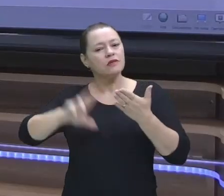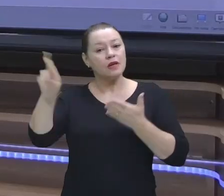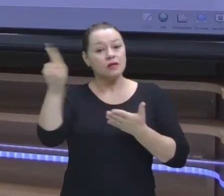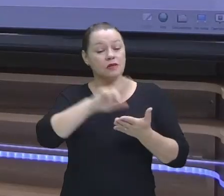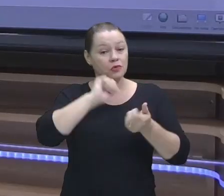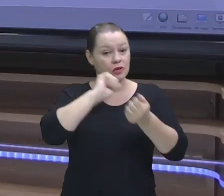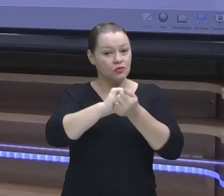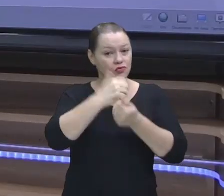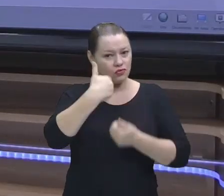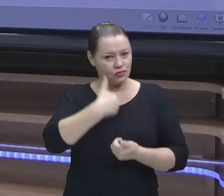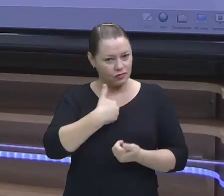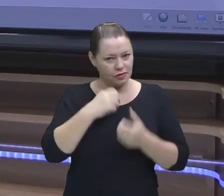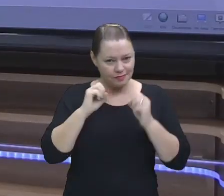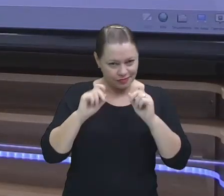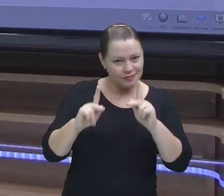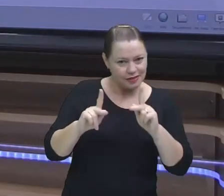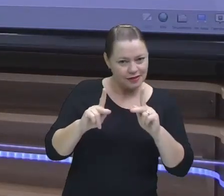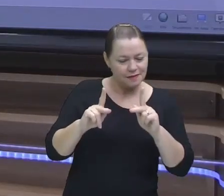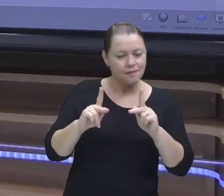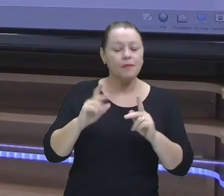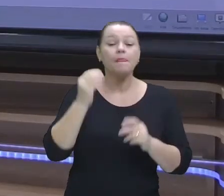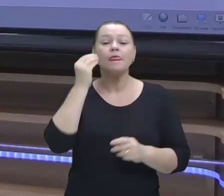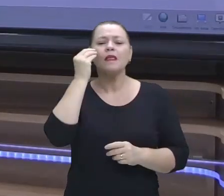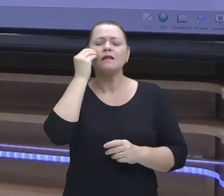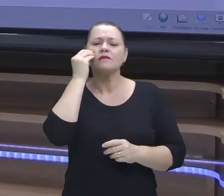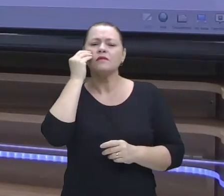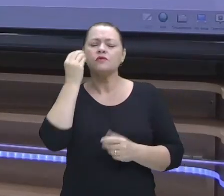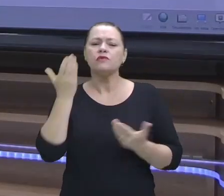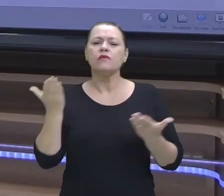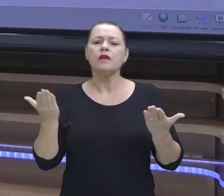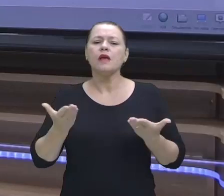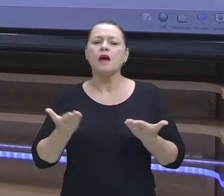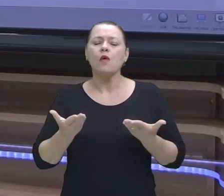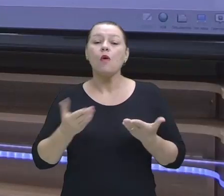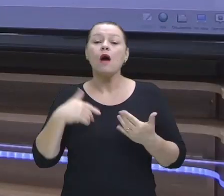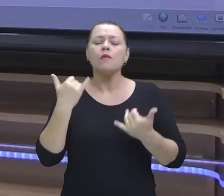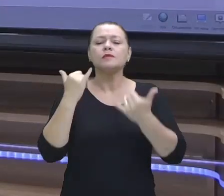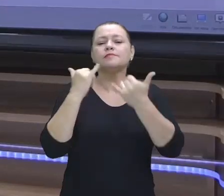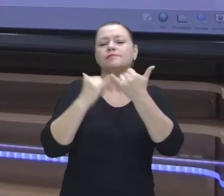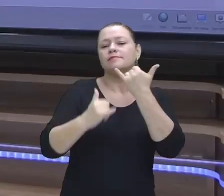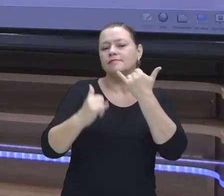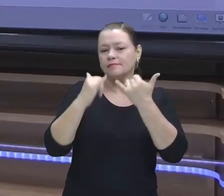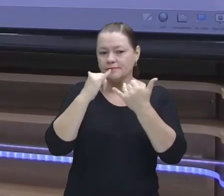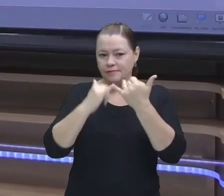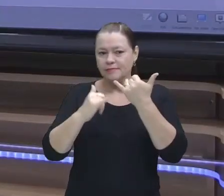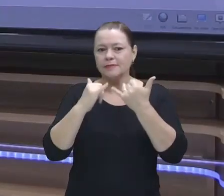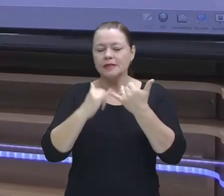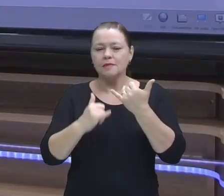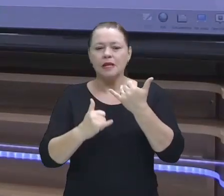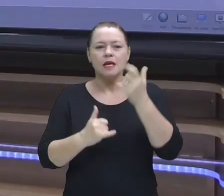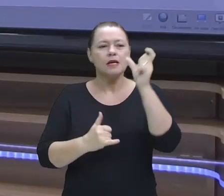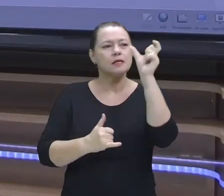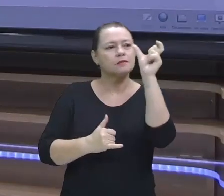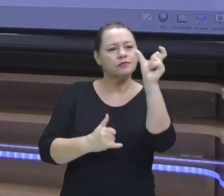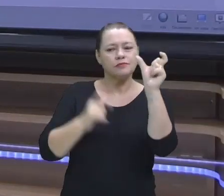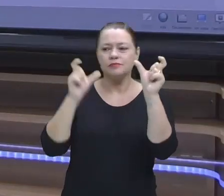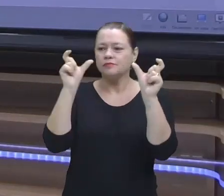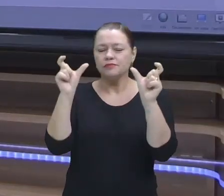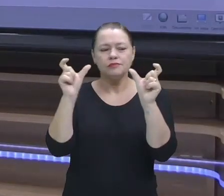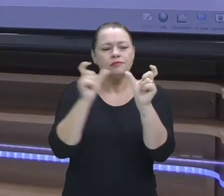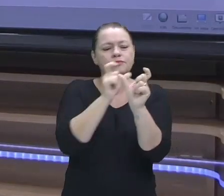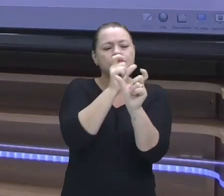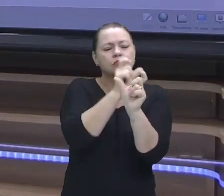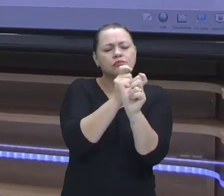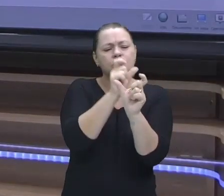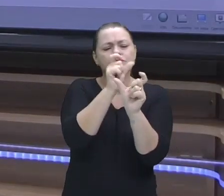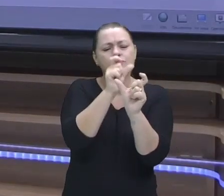bom? Então, nós vamos verificar agora quais as semelhanças de uma das sílabas, aliás, de